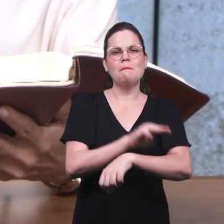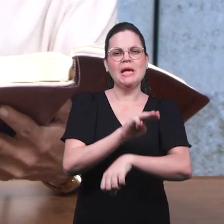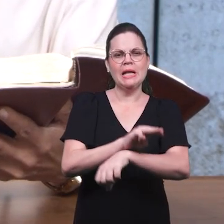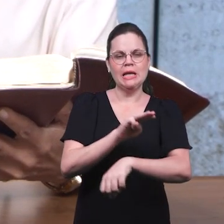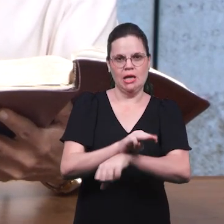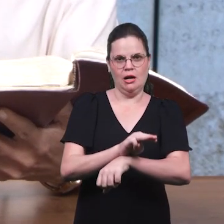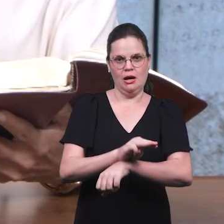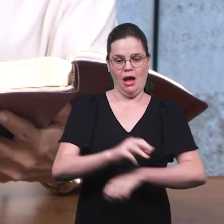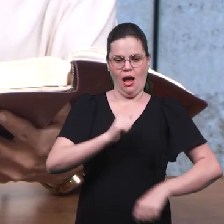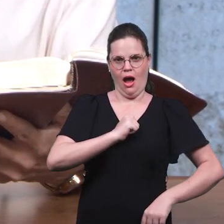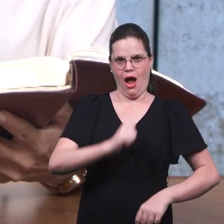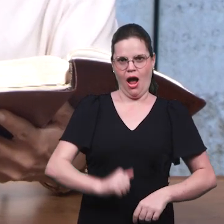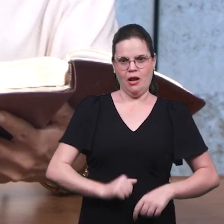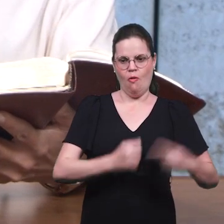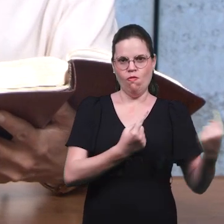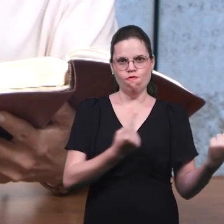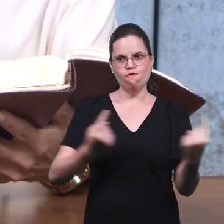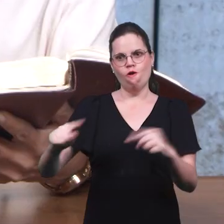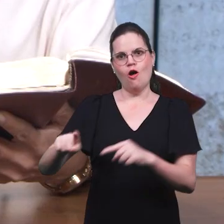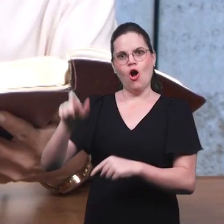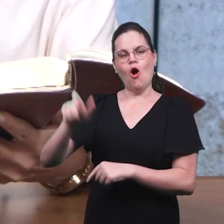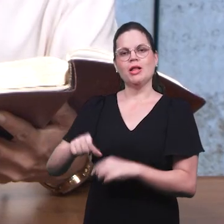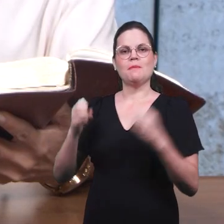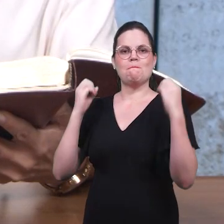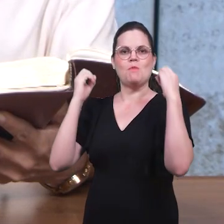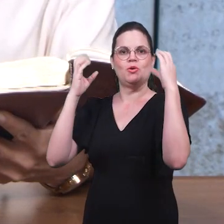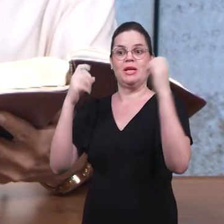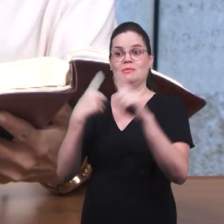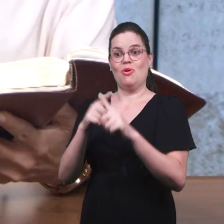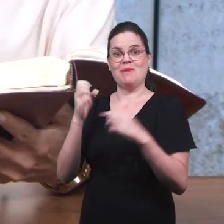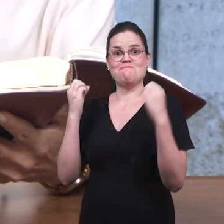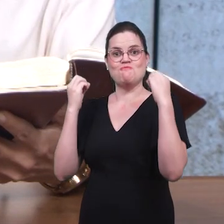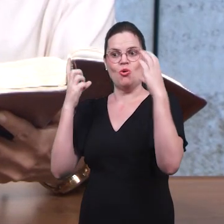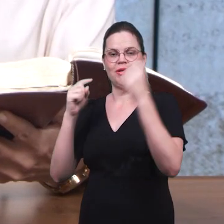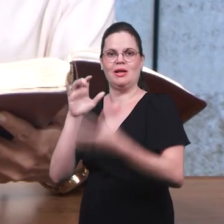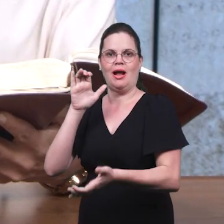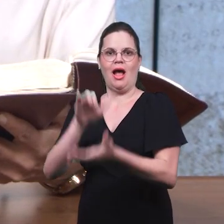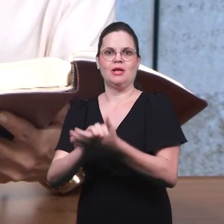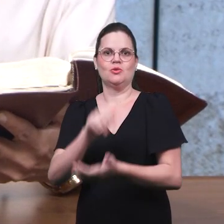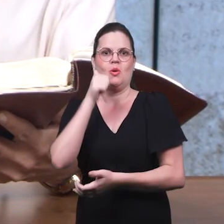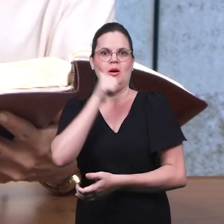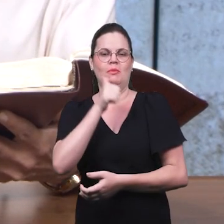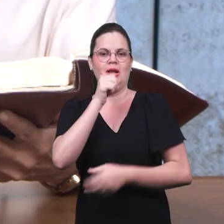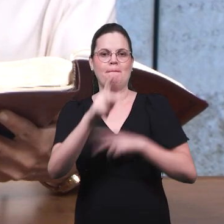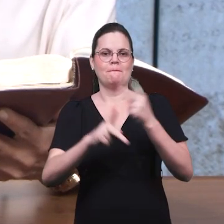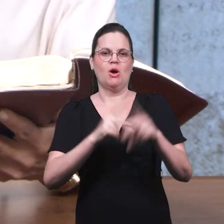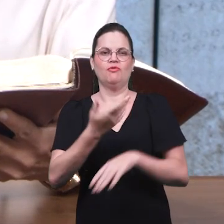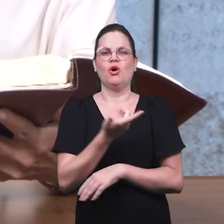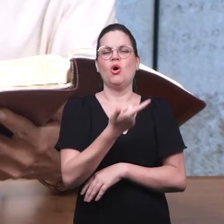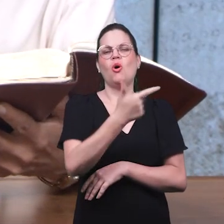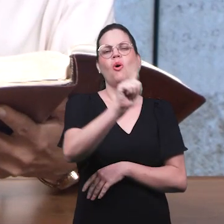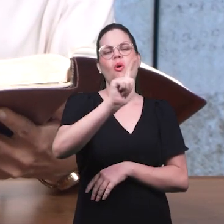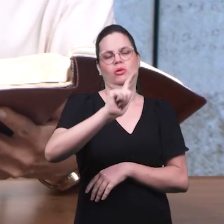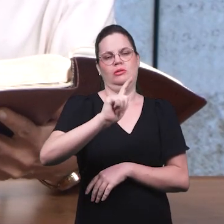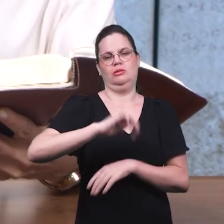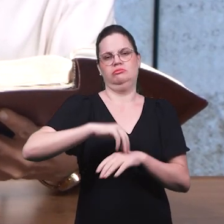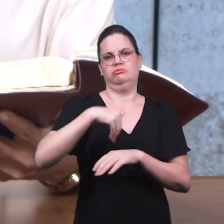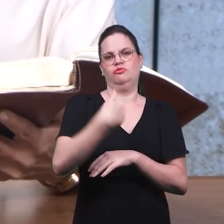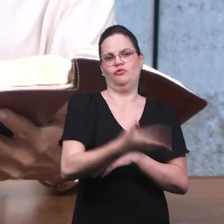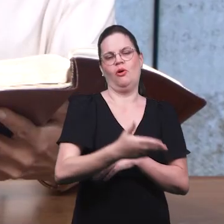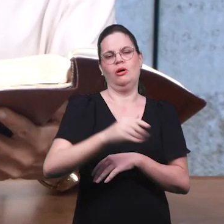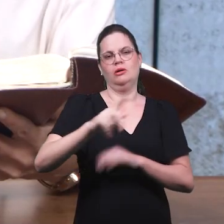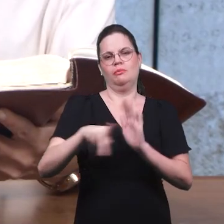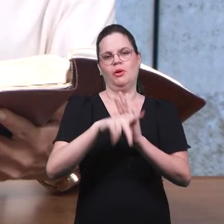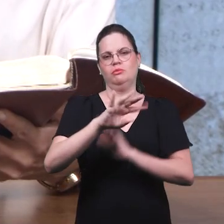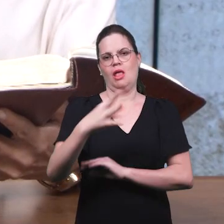contra Moisés por causa da mulher cusita que tomara, porquanto tinha tomado a mulher